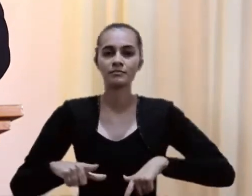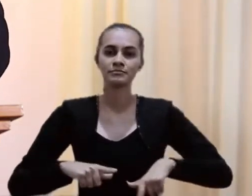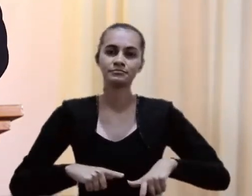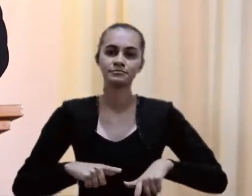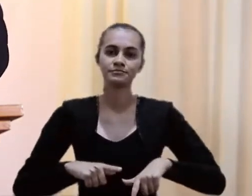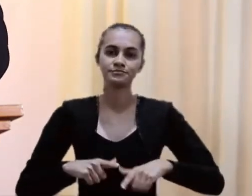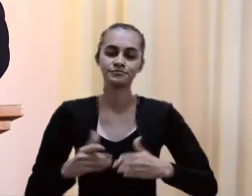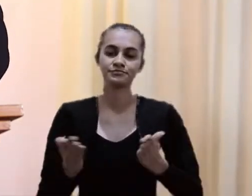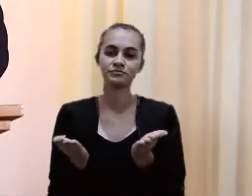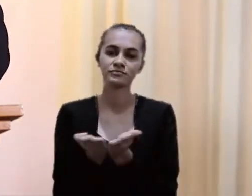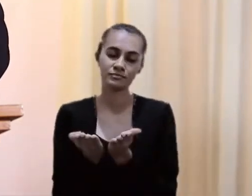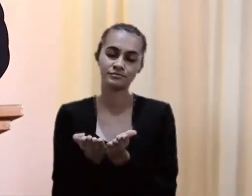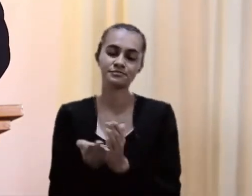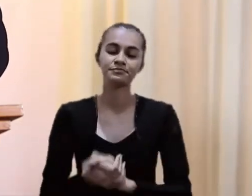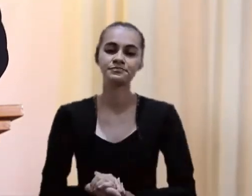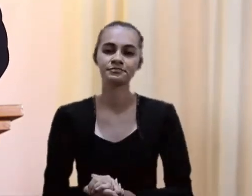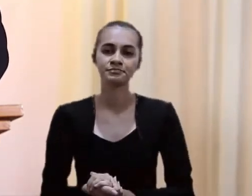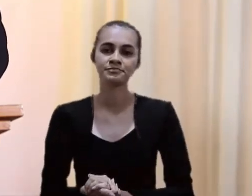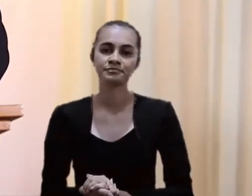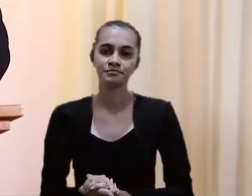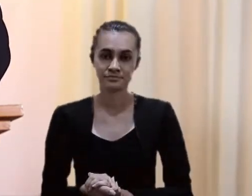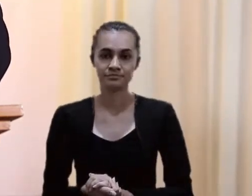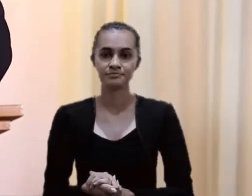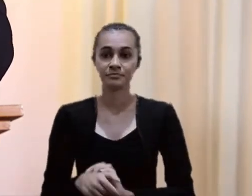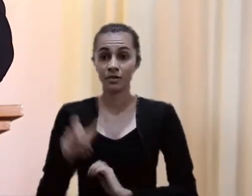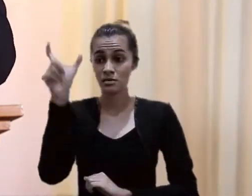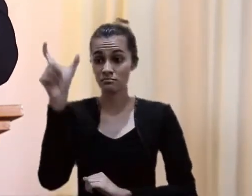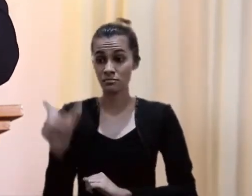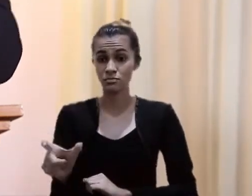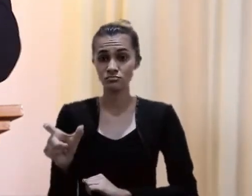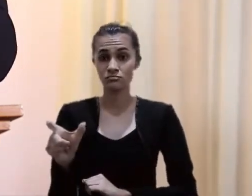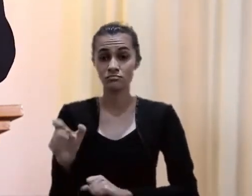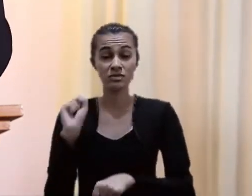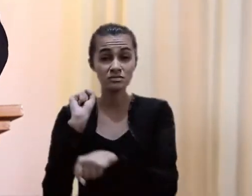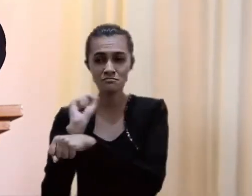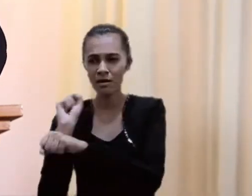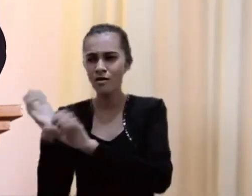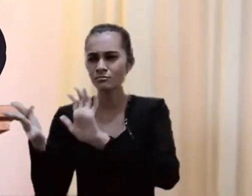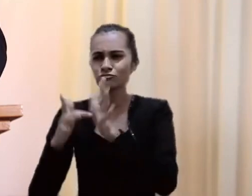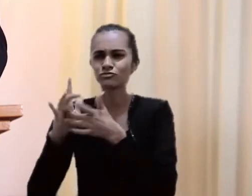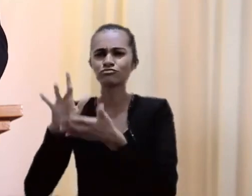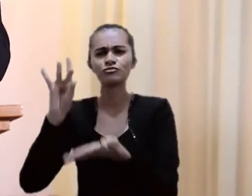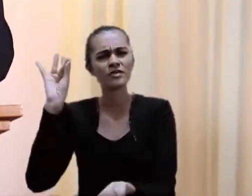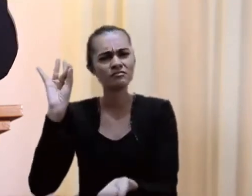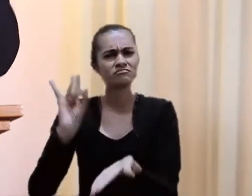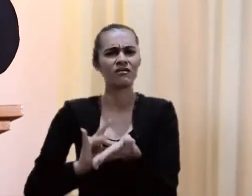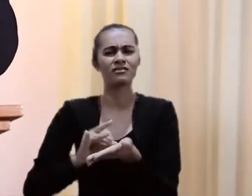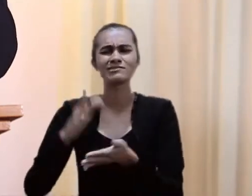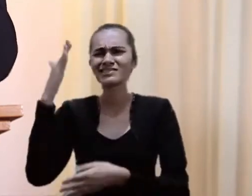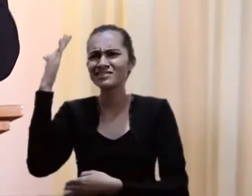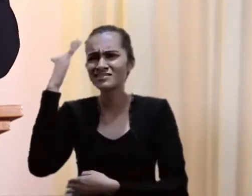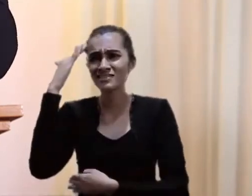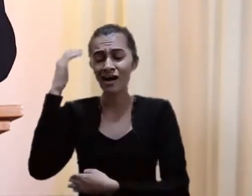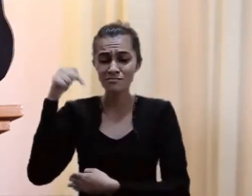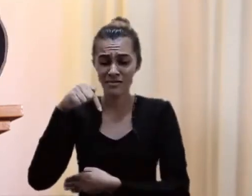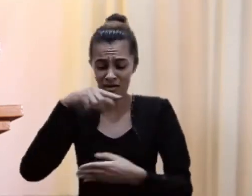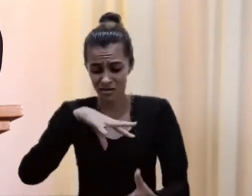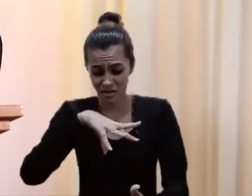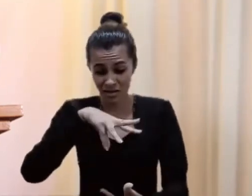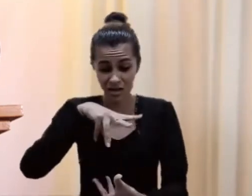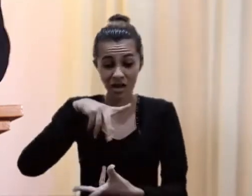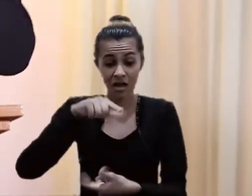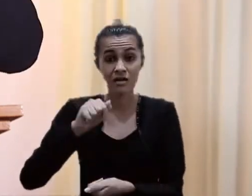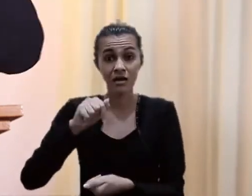Aqueles que verdadeiramente esperam a Cristo, reconhecem que nesta terra estão a serviço de